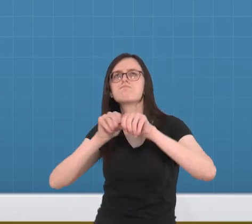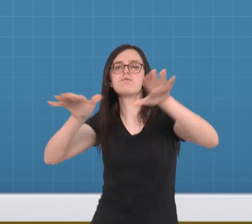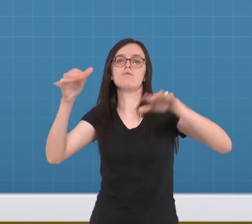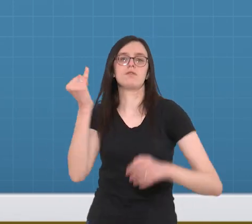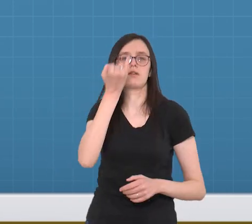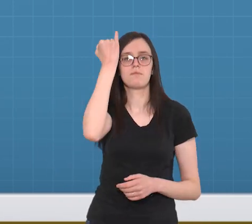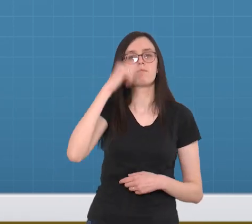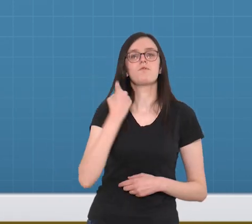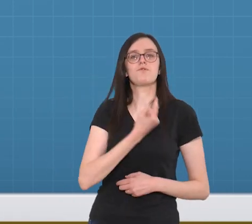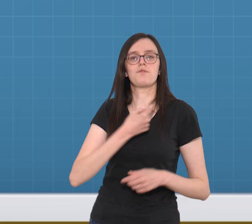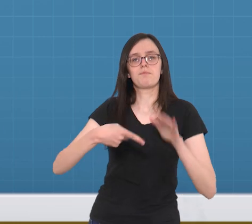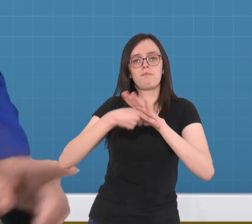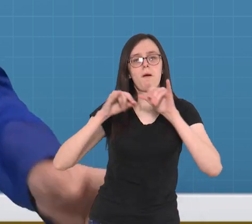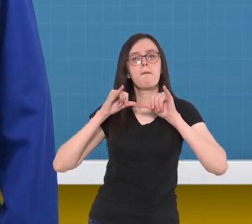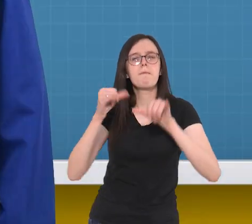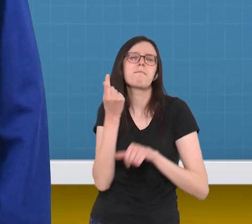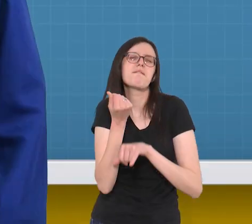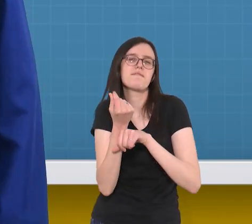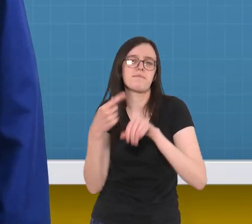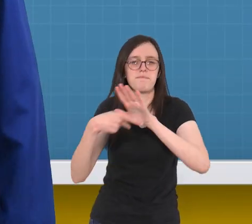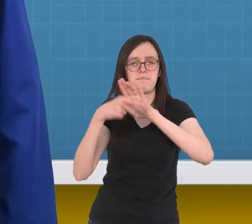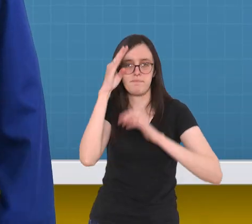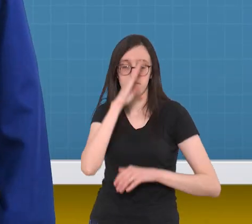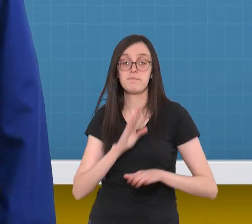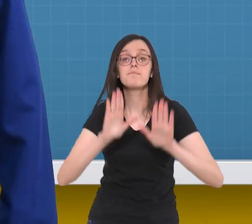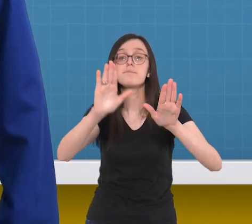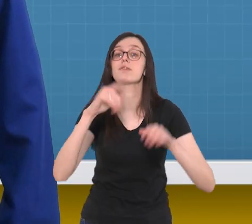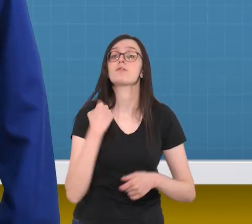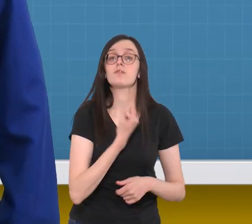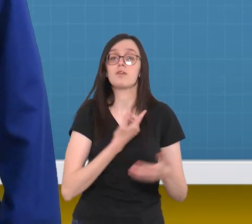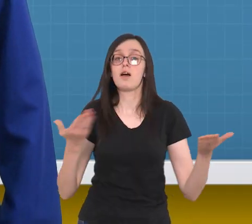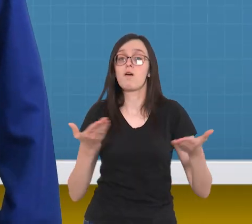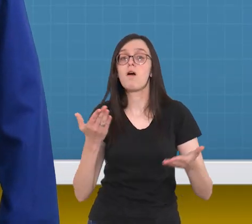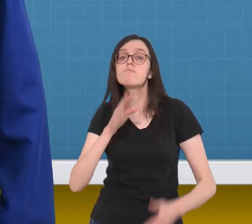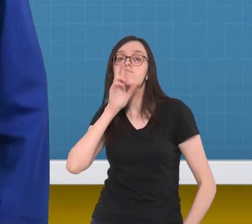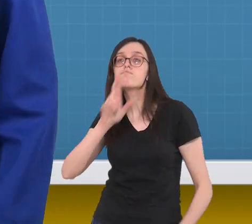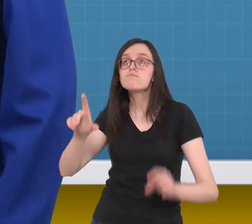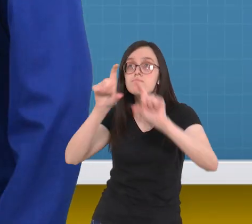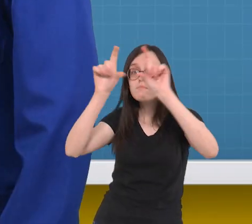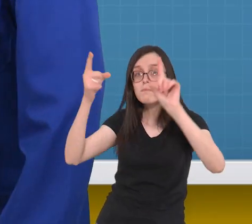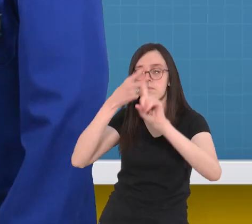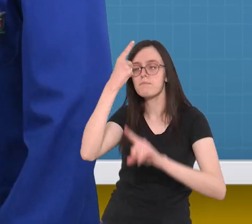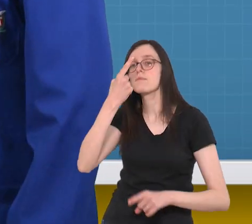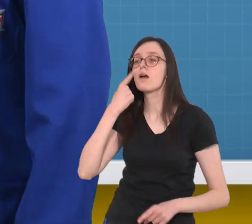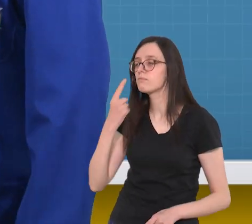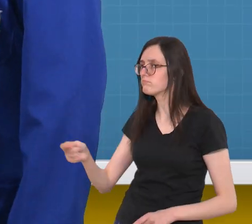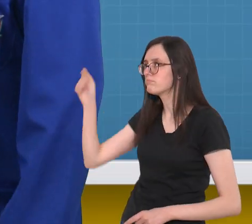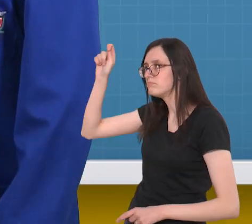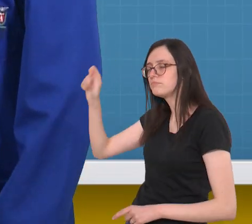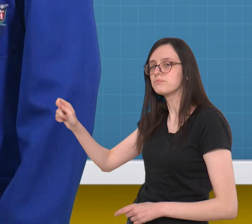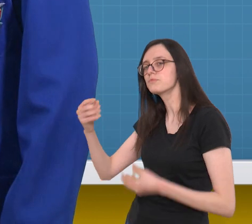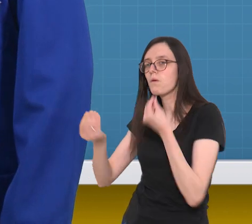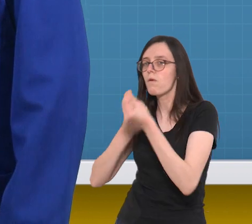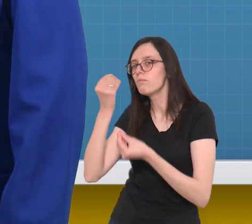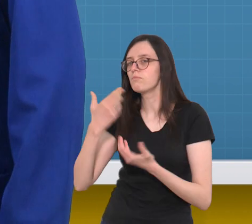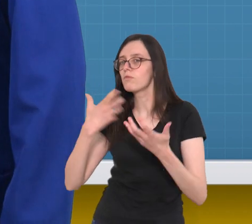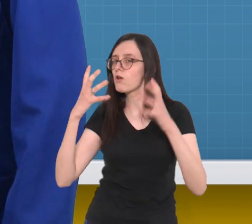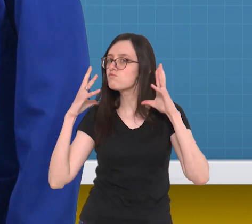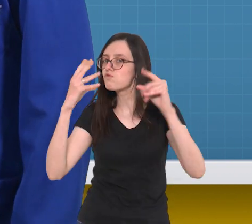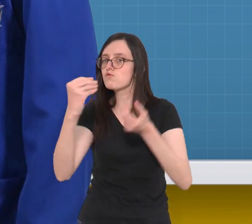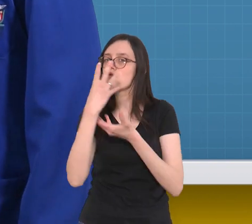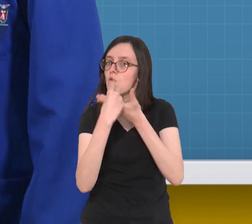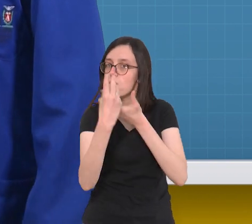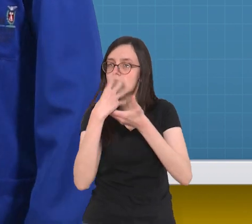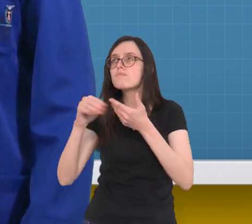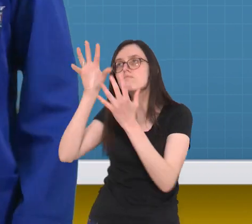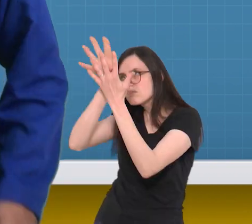portanto, do nosso mercado financeiro. Então vamos resolver nosso primeiro problema de hoje. Senhor Giz, registra aí para nós, eu quero todos